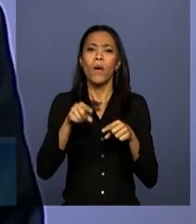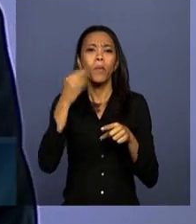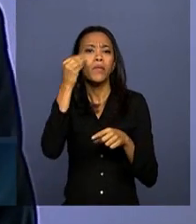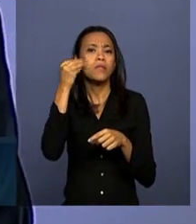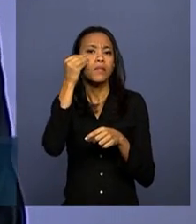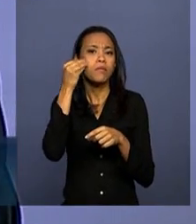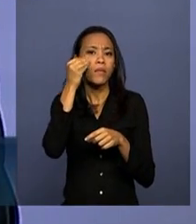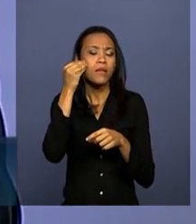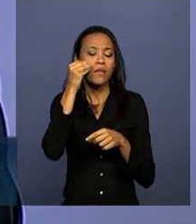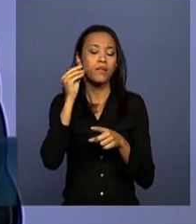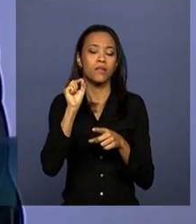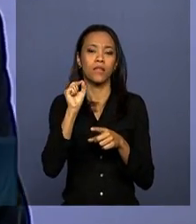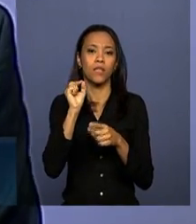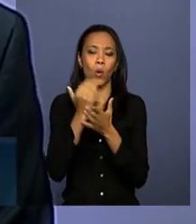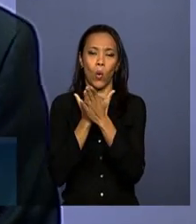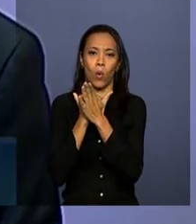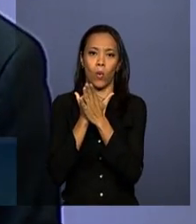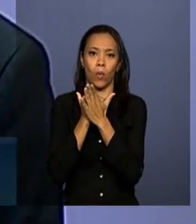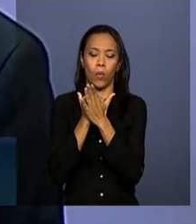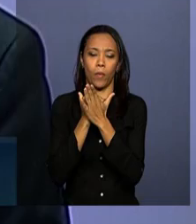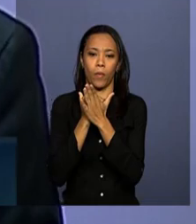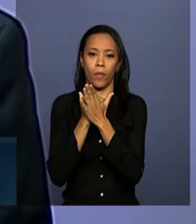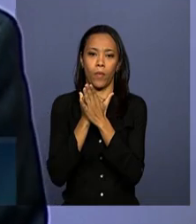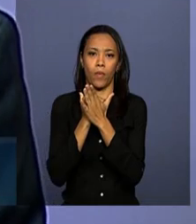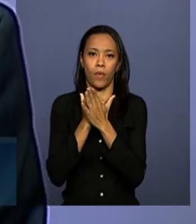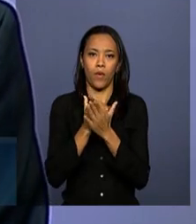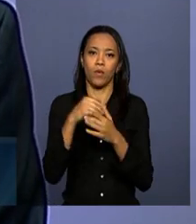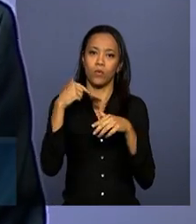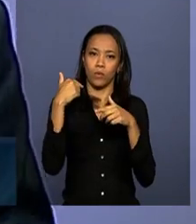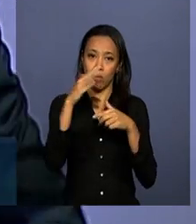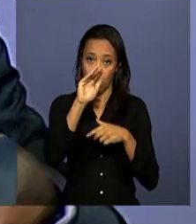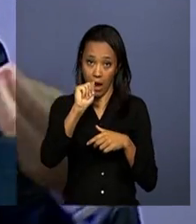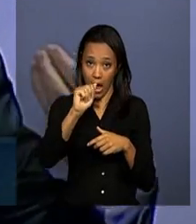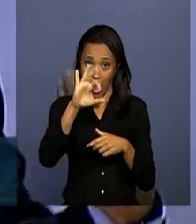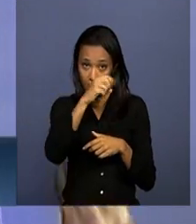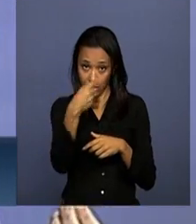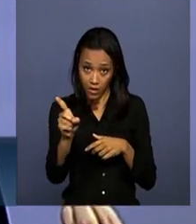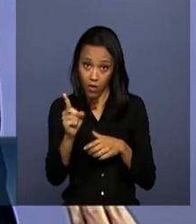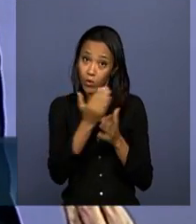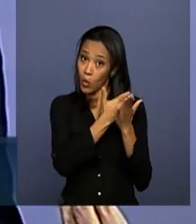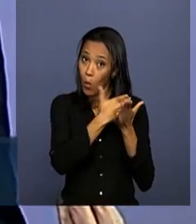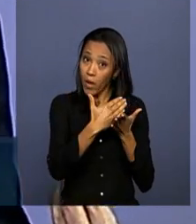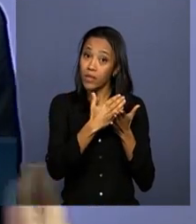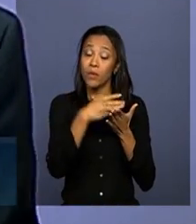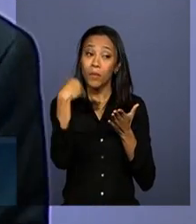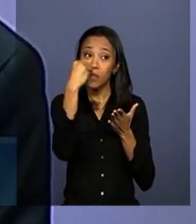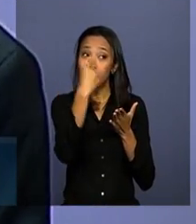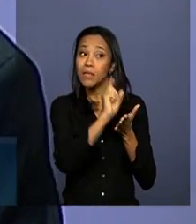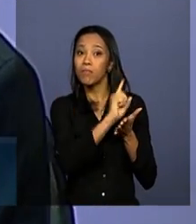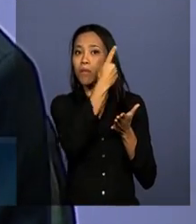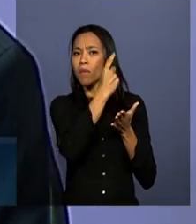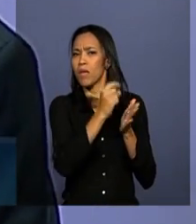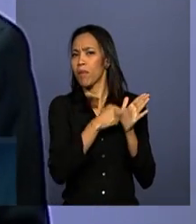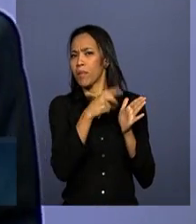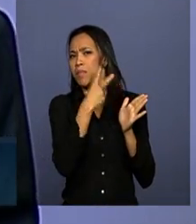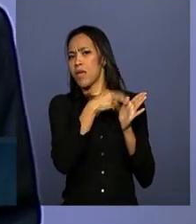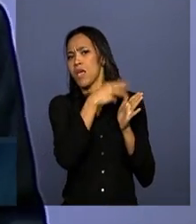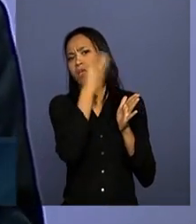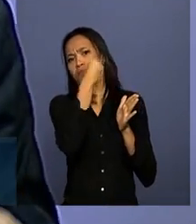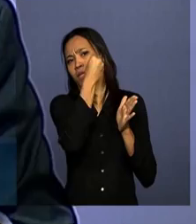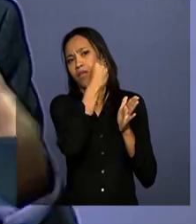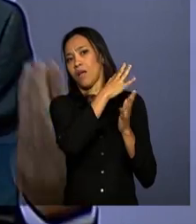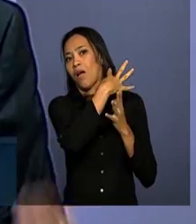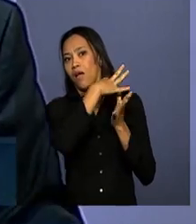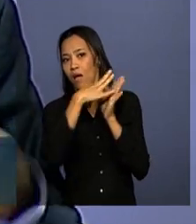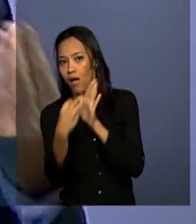que começa, uma experiência não, uma ação que começa sem uma experiência prévia. Então, há também a análise